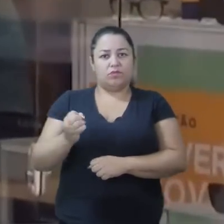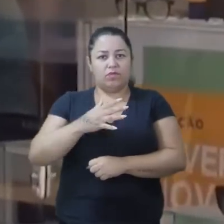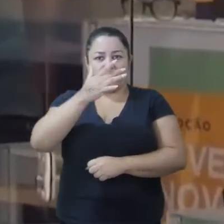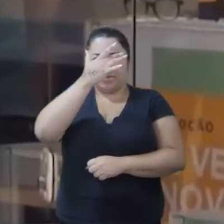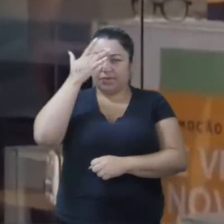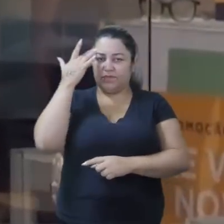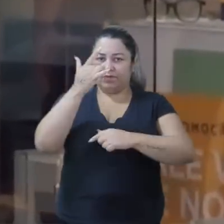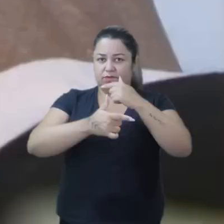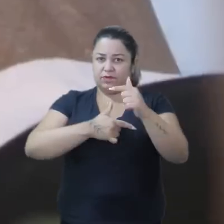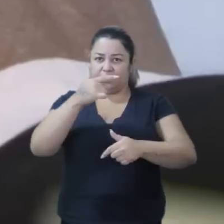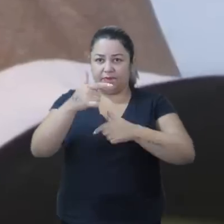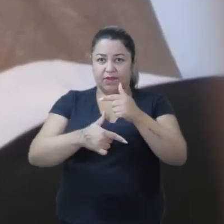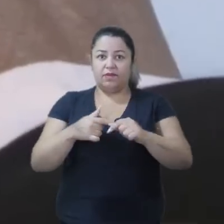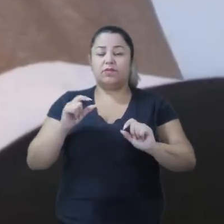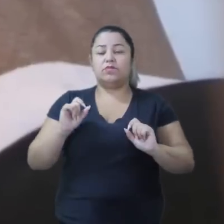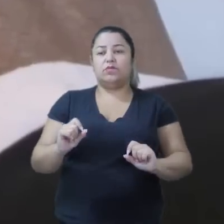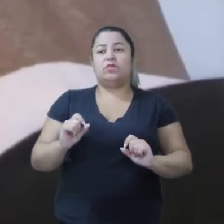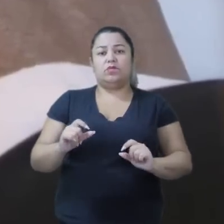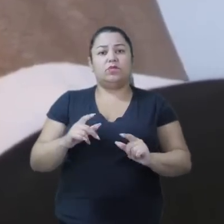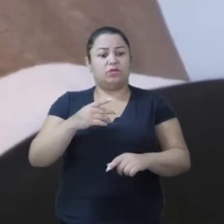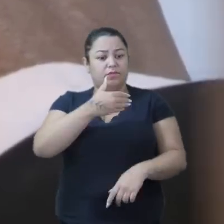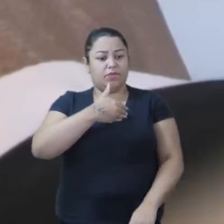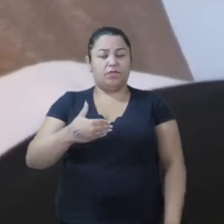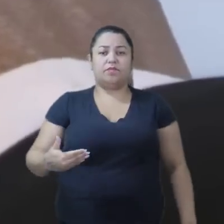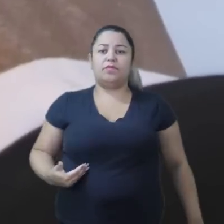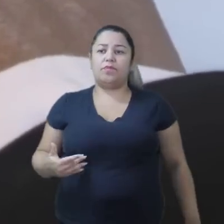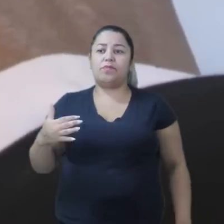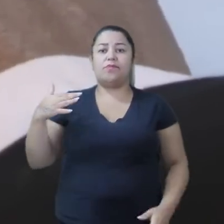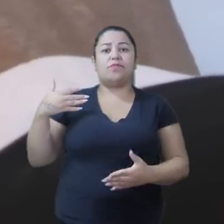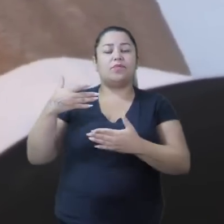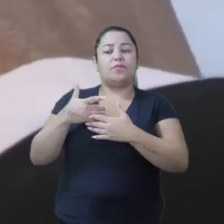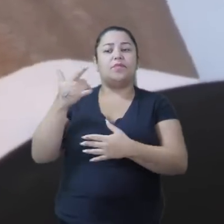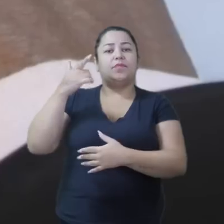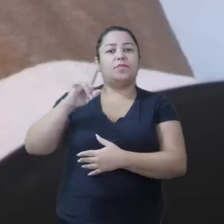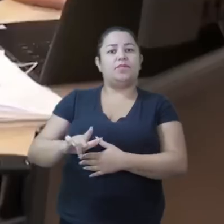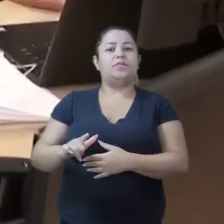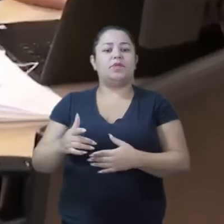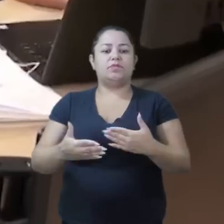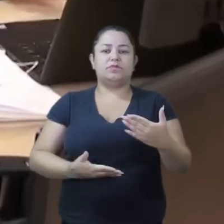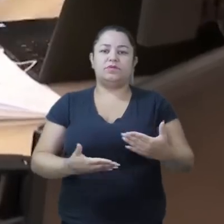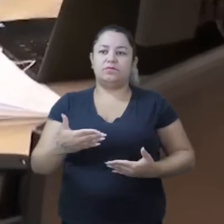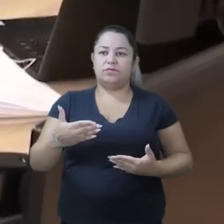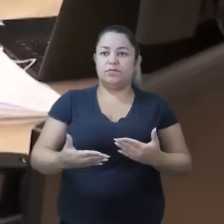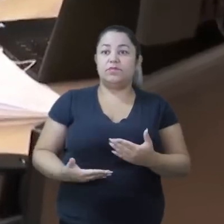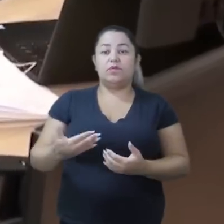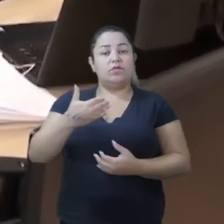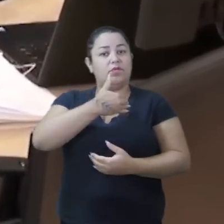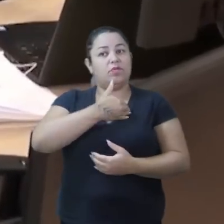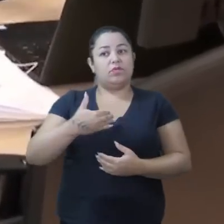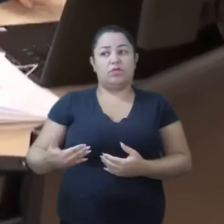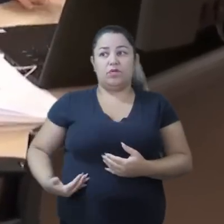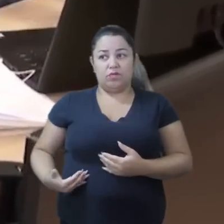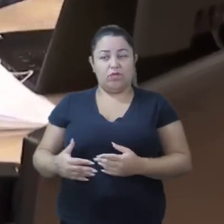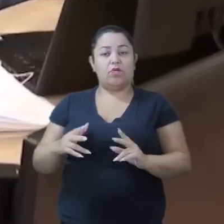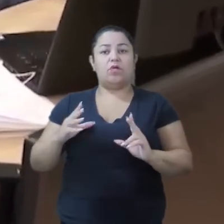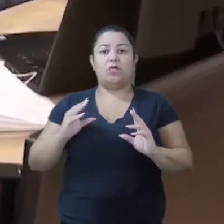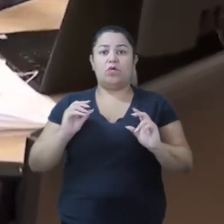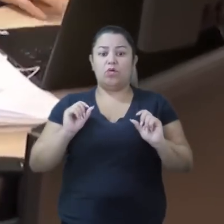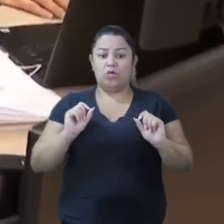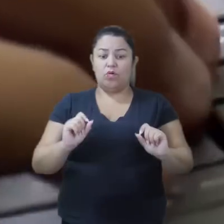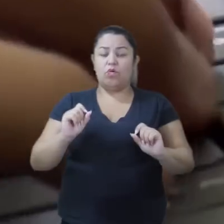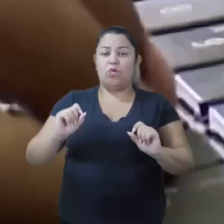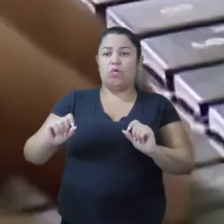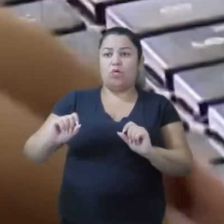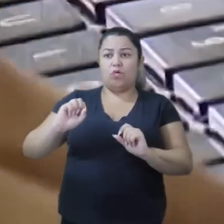pessoas trabalhando. No setor público, o recorde foi puxado pelos servidores públicos com e sem carteira de trabalho